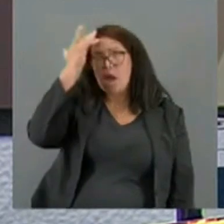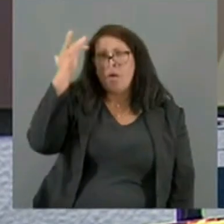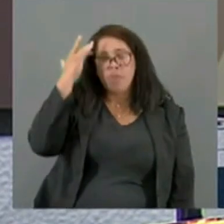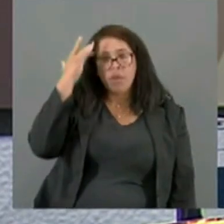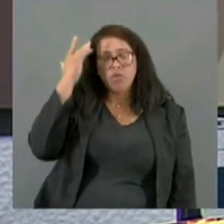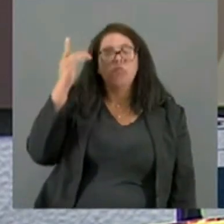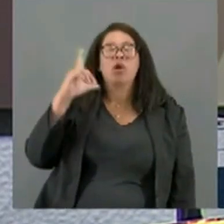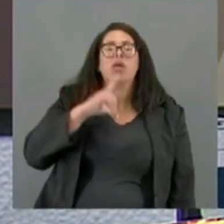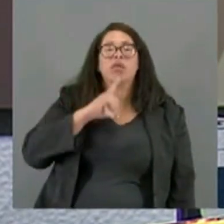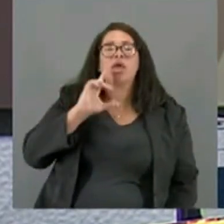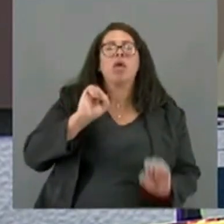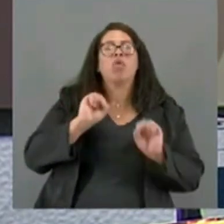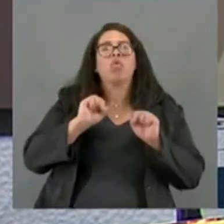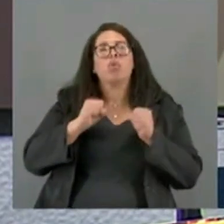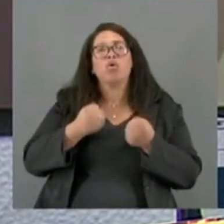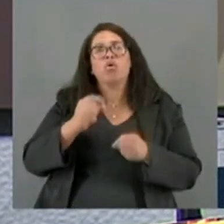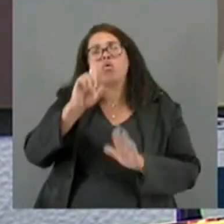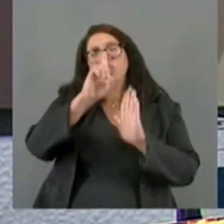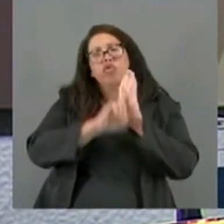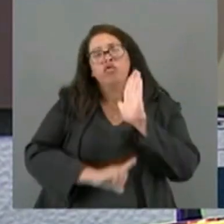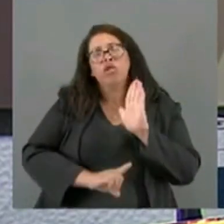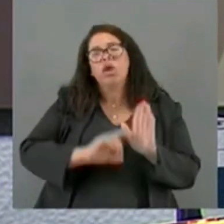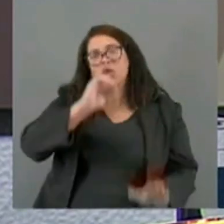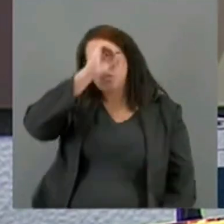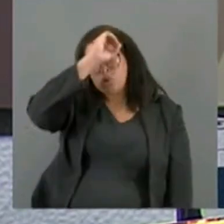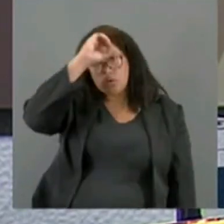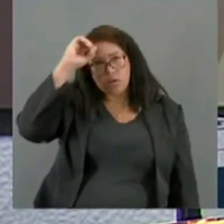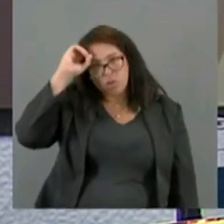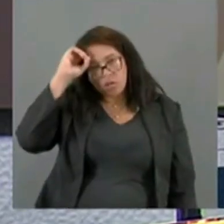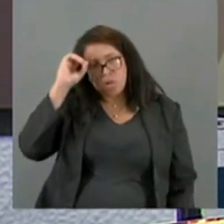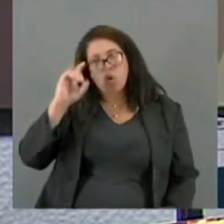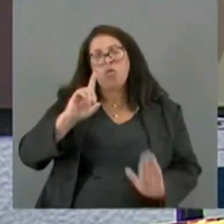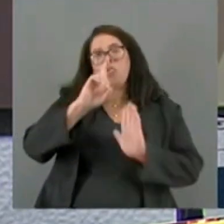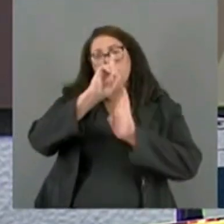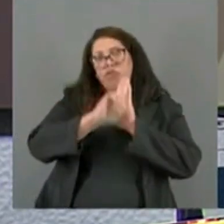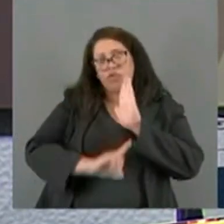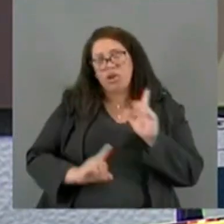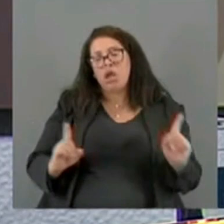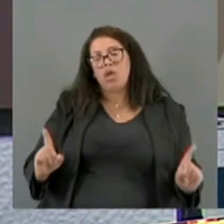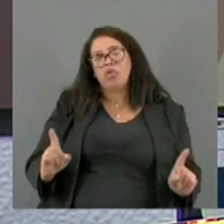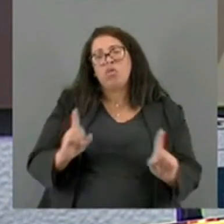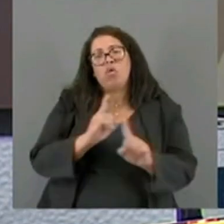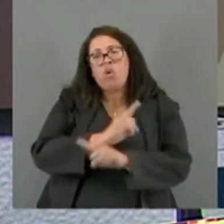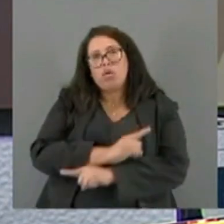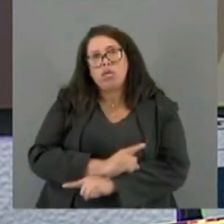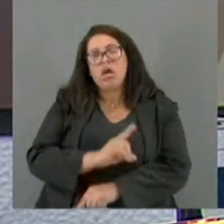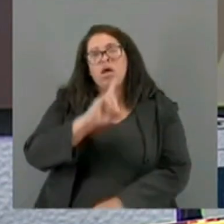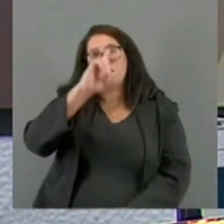inocência, princípio do contraditório e da ampla defesa,